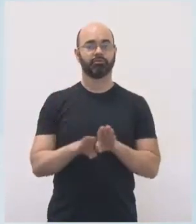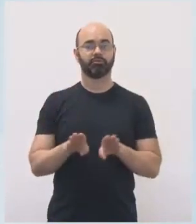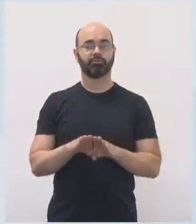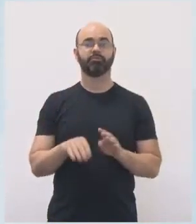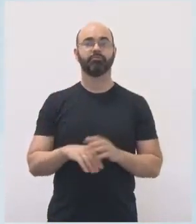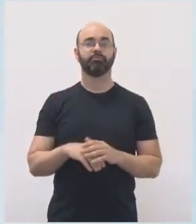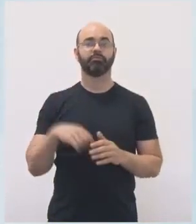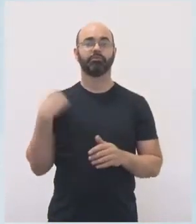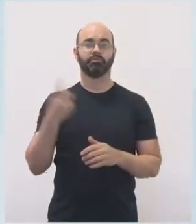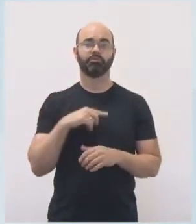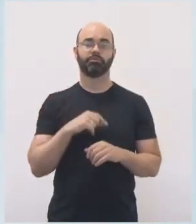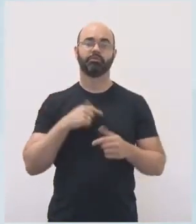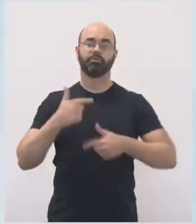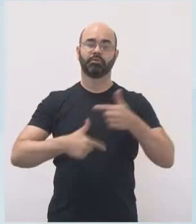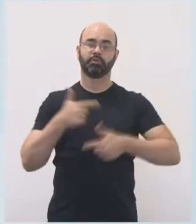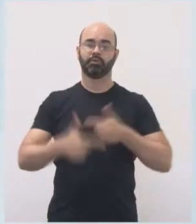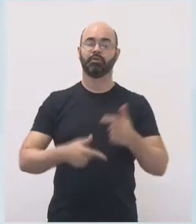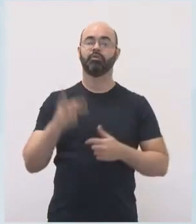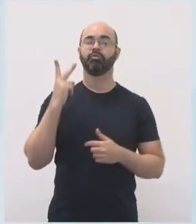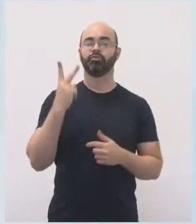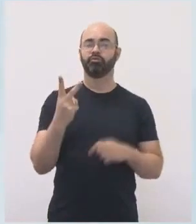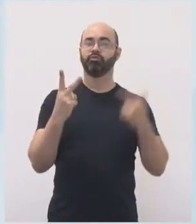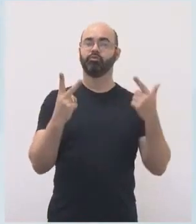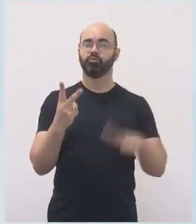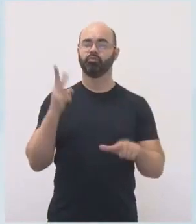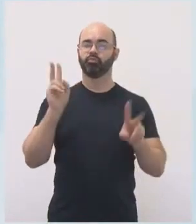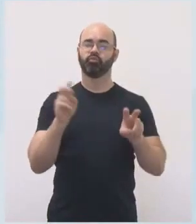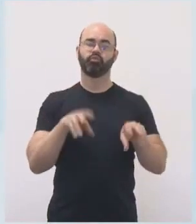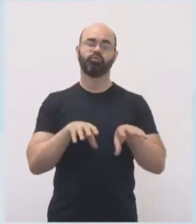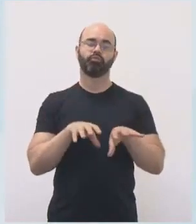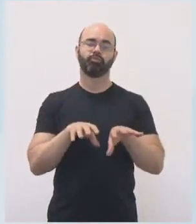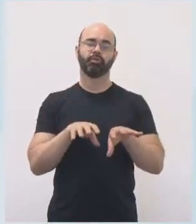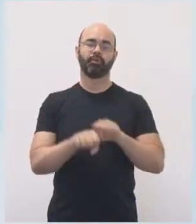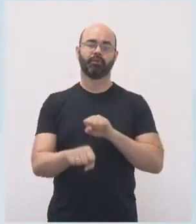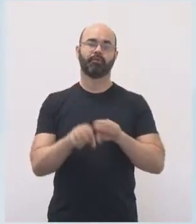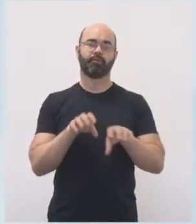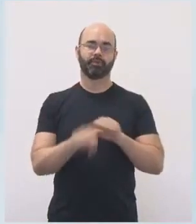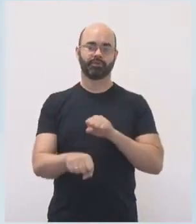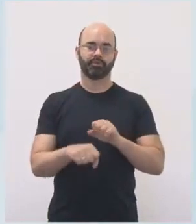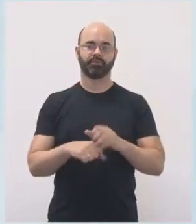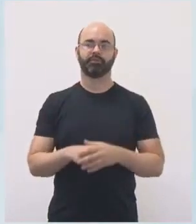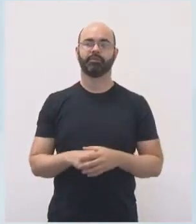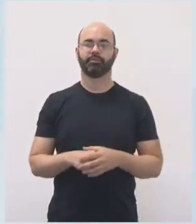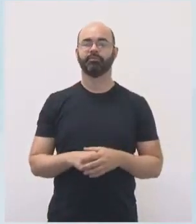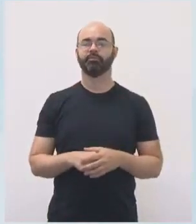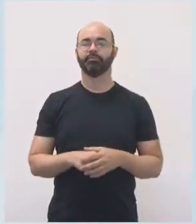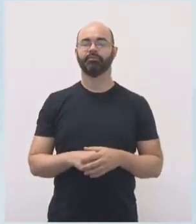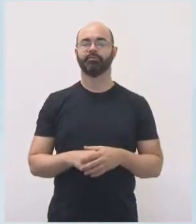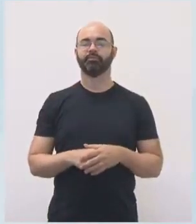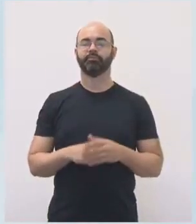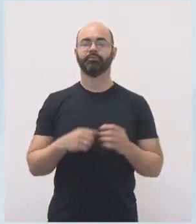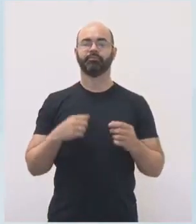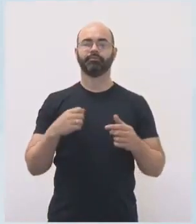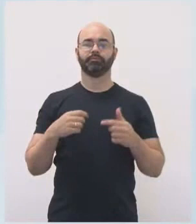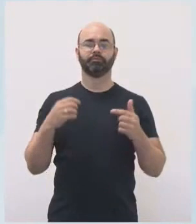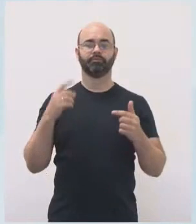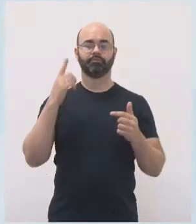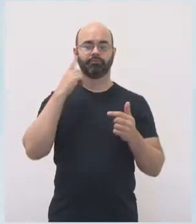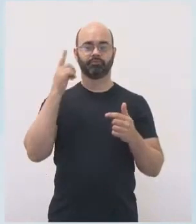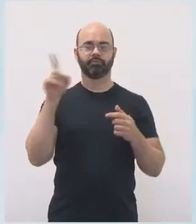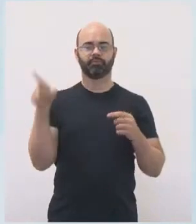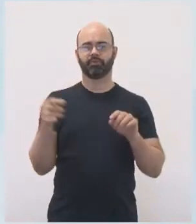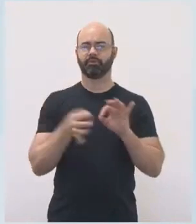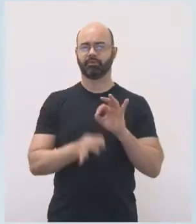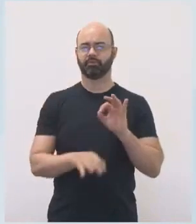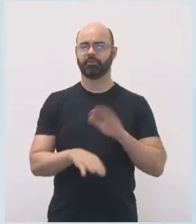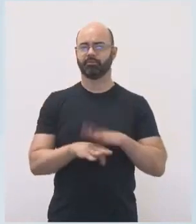outras 2 ações formativas. Nessas formações a gente vai ter, então elas vão ser mais longas,